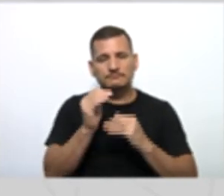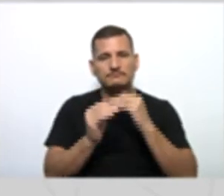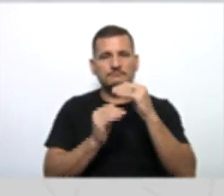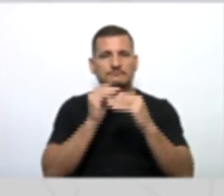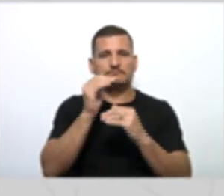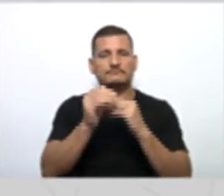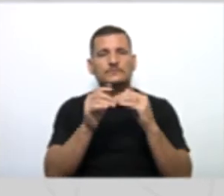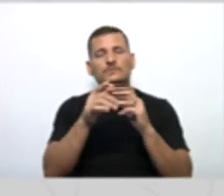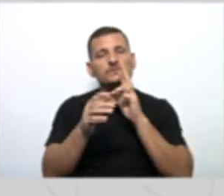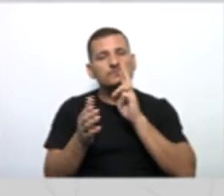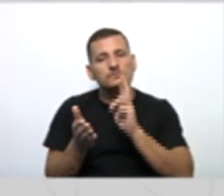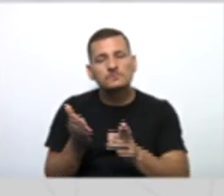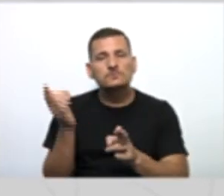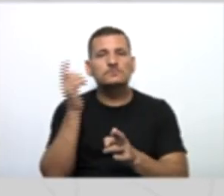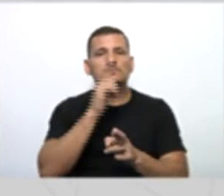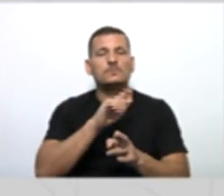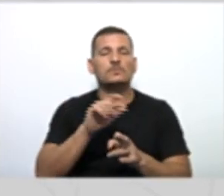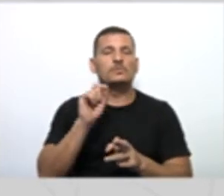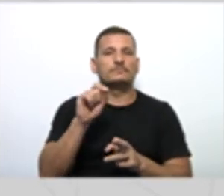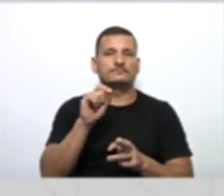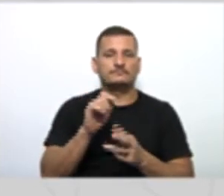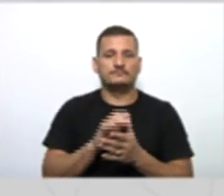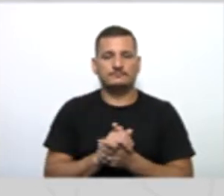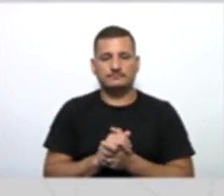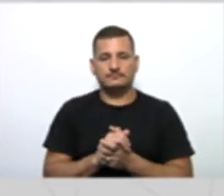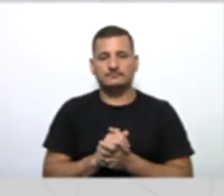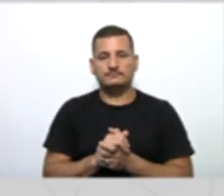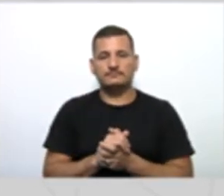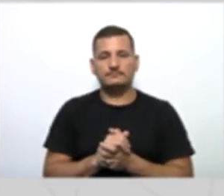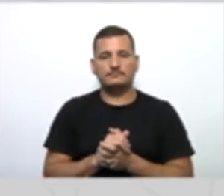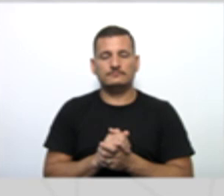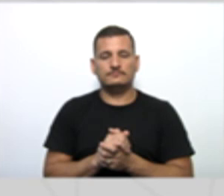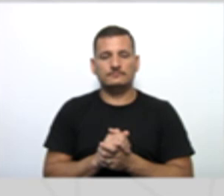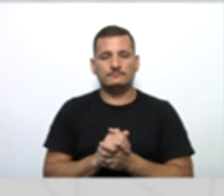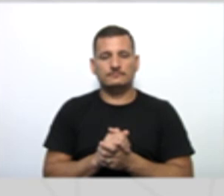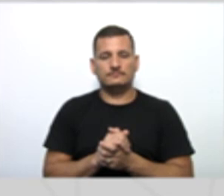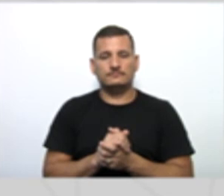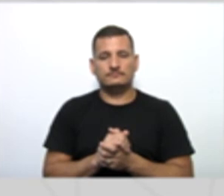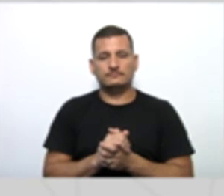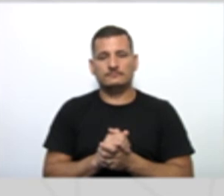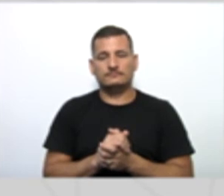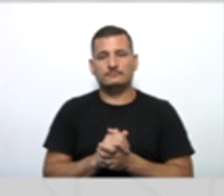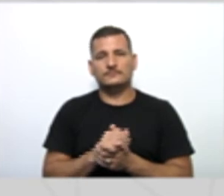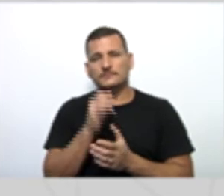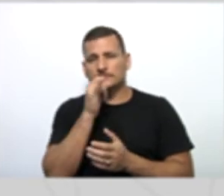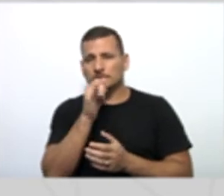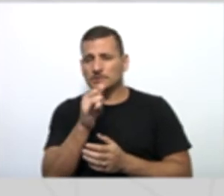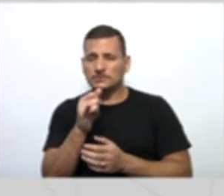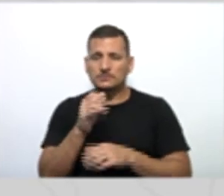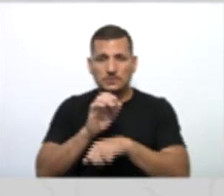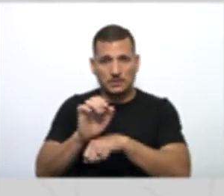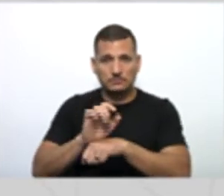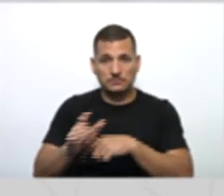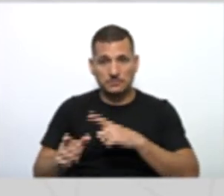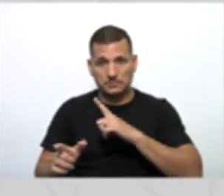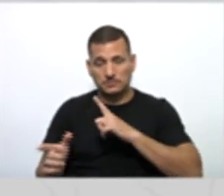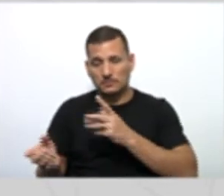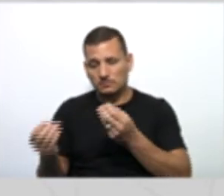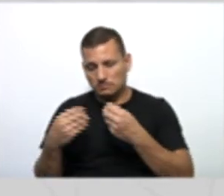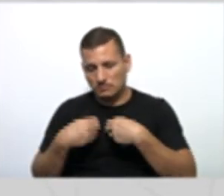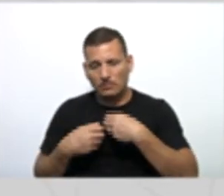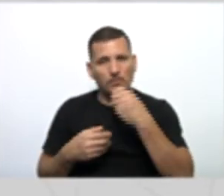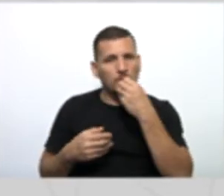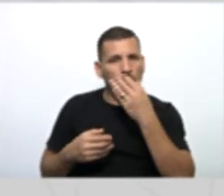resultado que vocês alcançaram com esse estágio. Se foi uma atividade que trouxe bons resultados, se teve